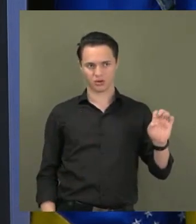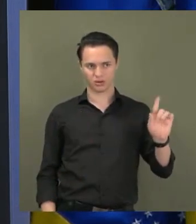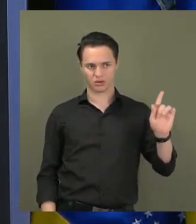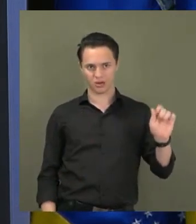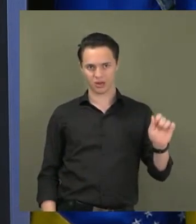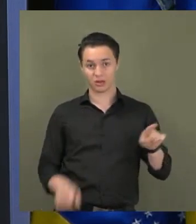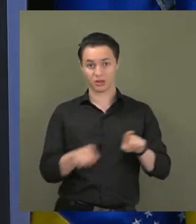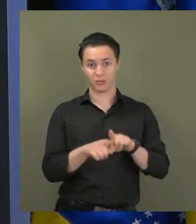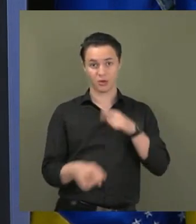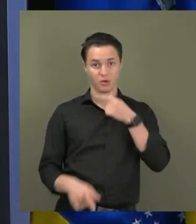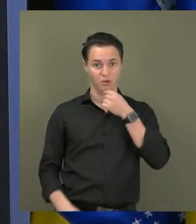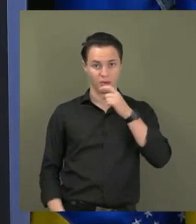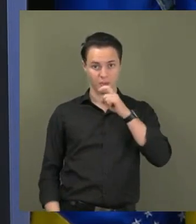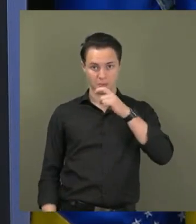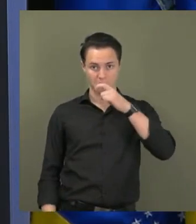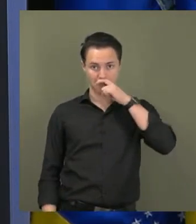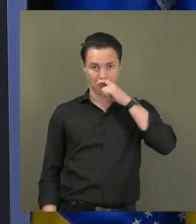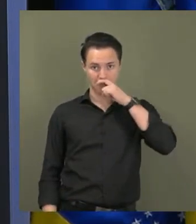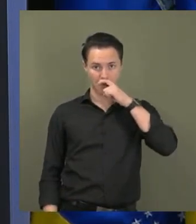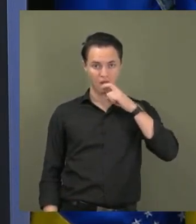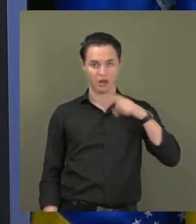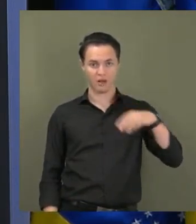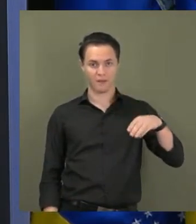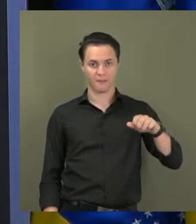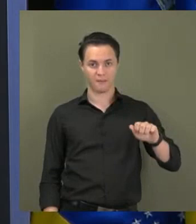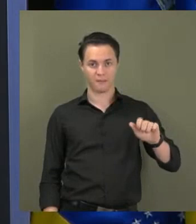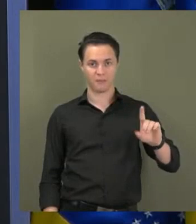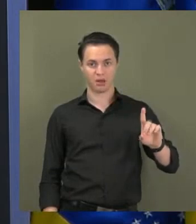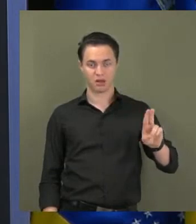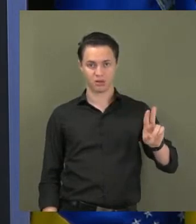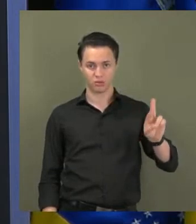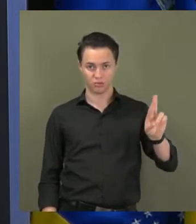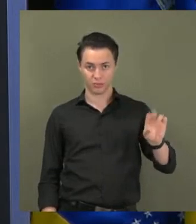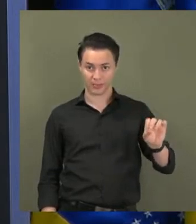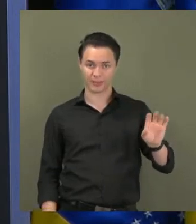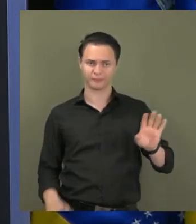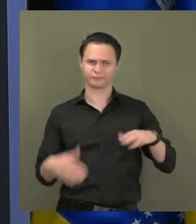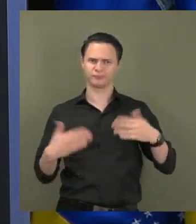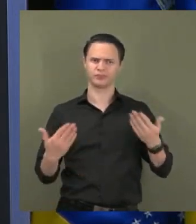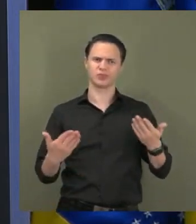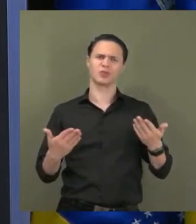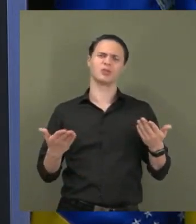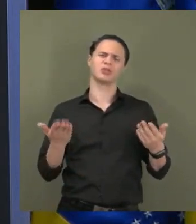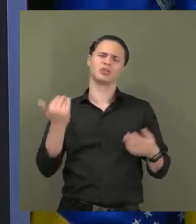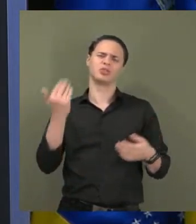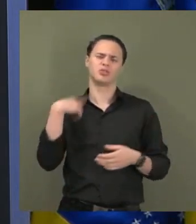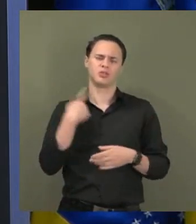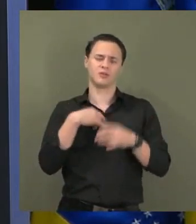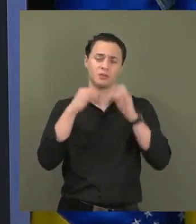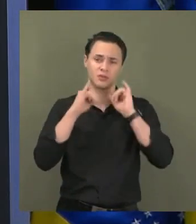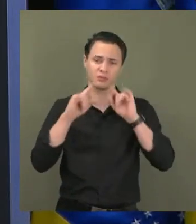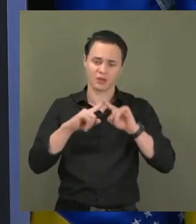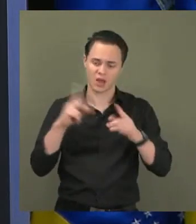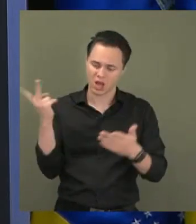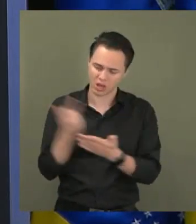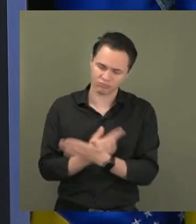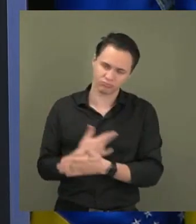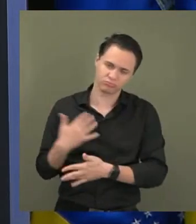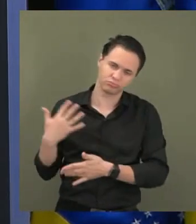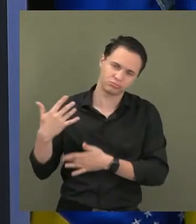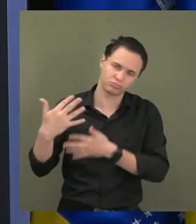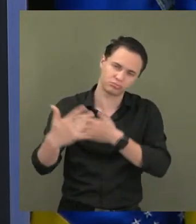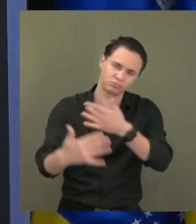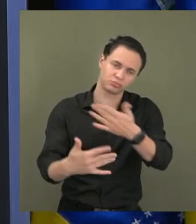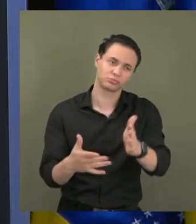Nicolás Maduro, até sobre o aborto. Tudo isso que foi falado está acontecendo na realidade poucos meses